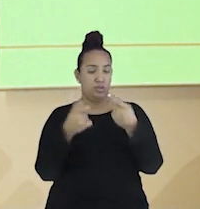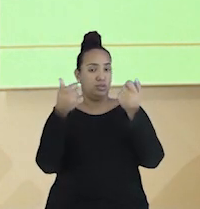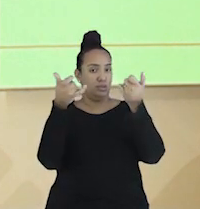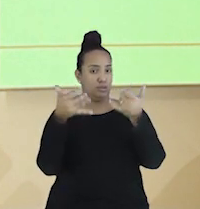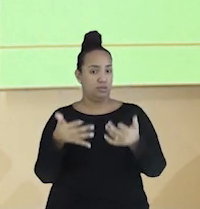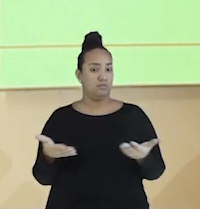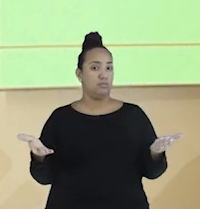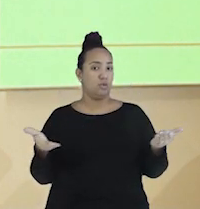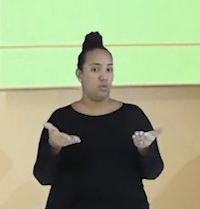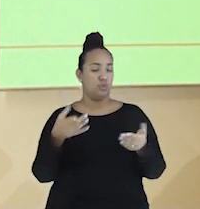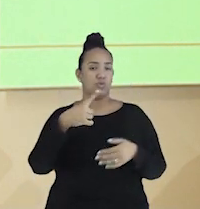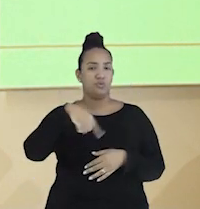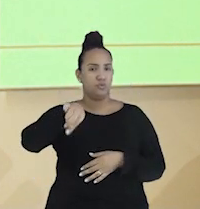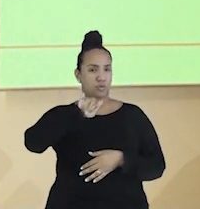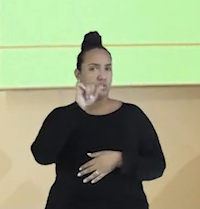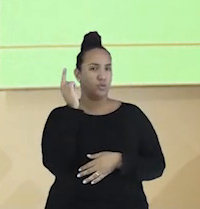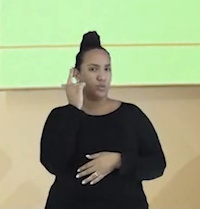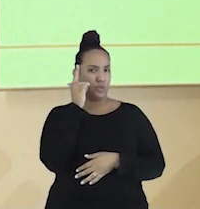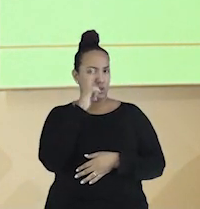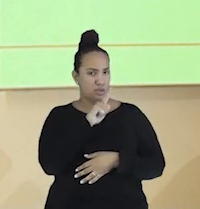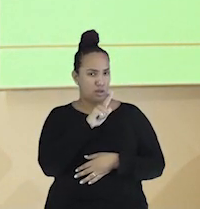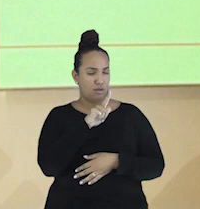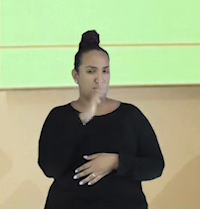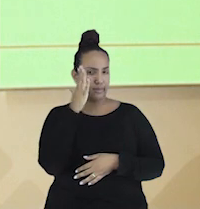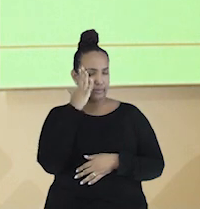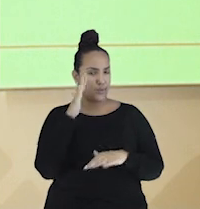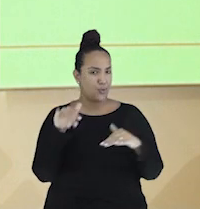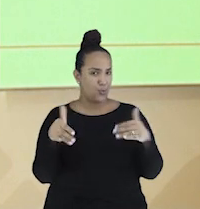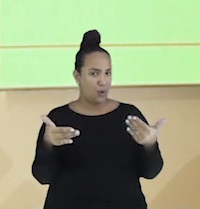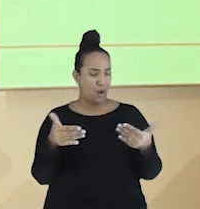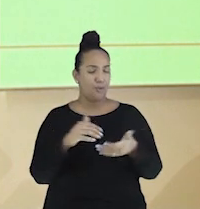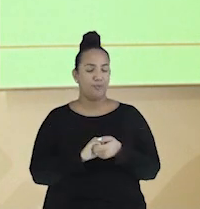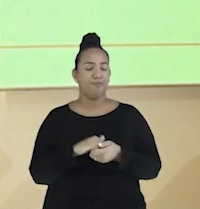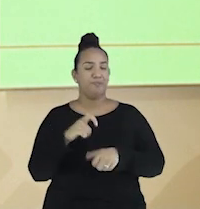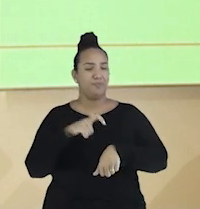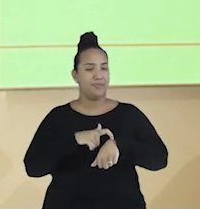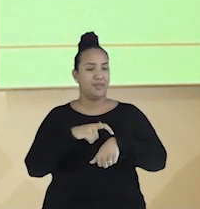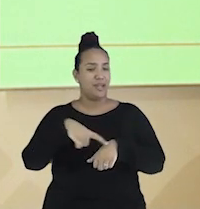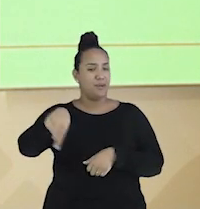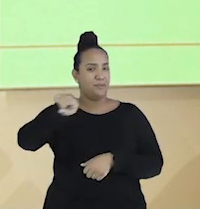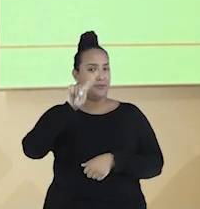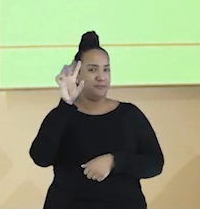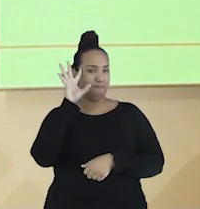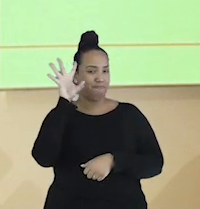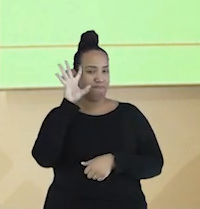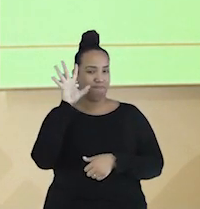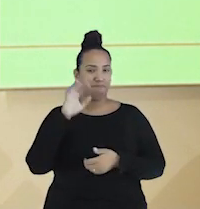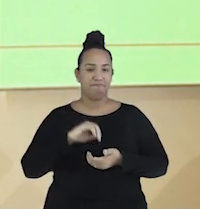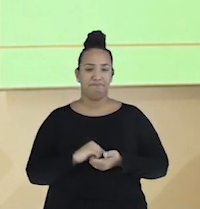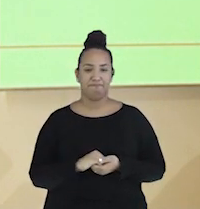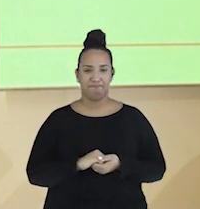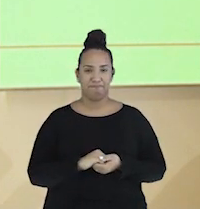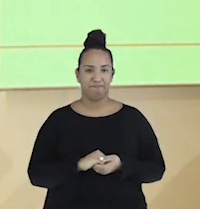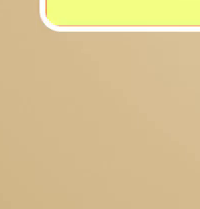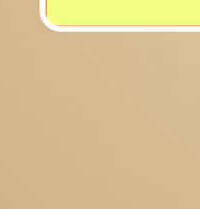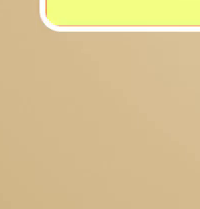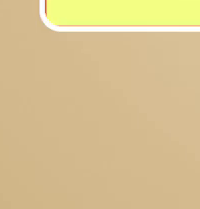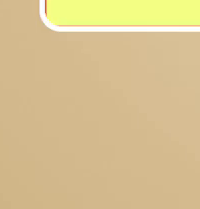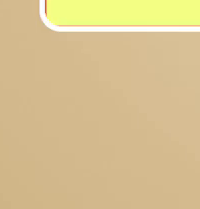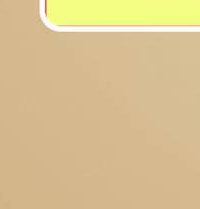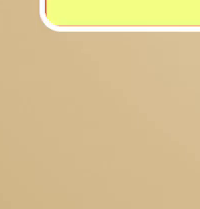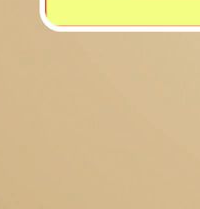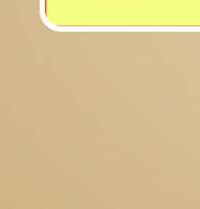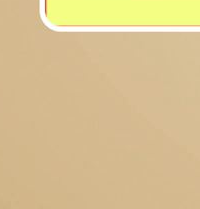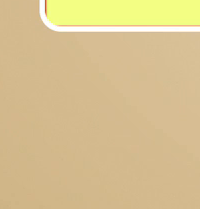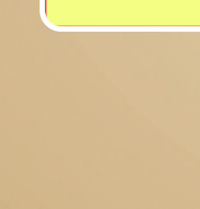na aula de hoje. Será que você consegue acertar quais são? Vou dar um tempinho para você pensar, beleza?